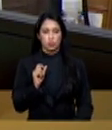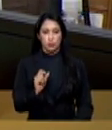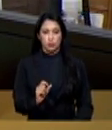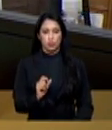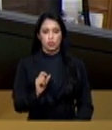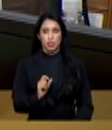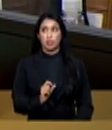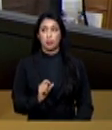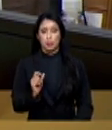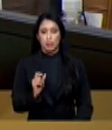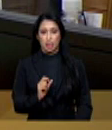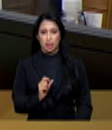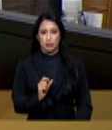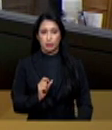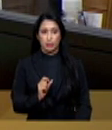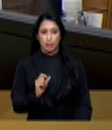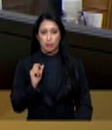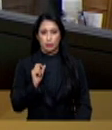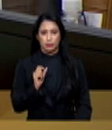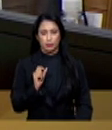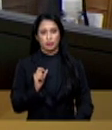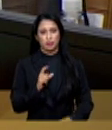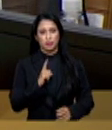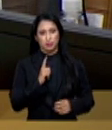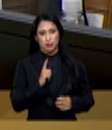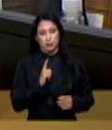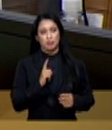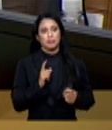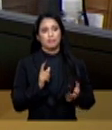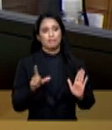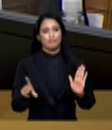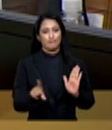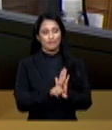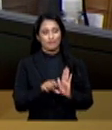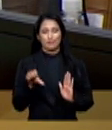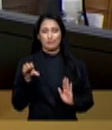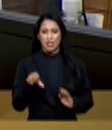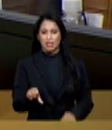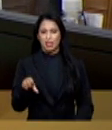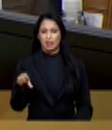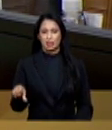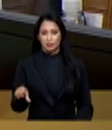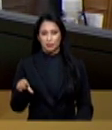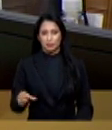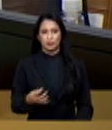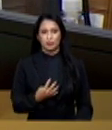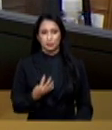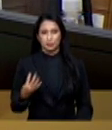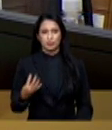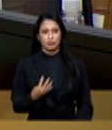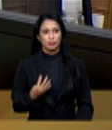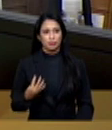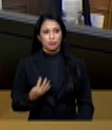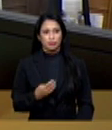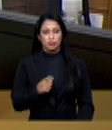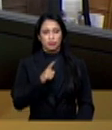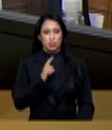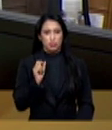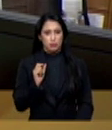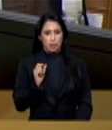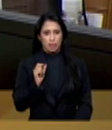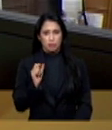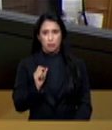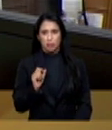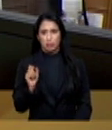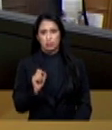assim o artigo 4 a que é introduzido na lei 9984 de 17 de julho